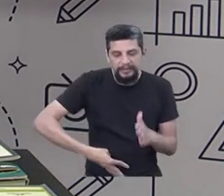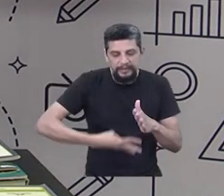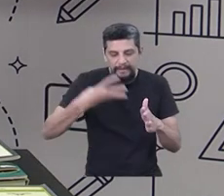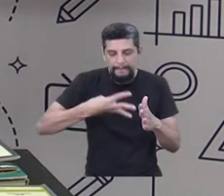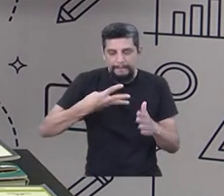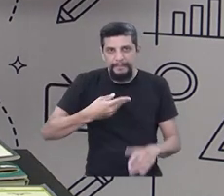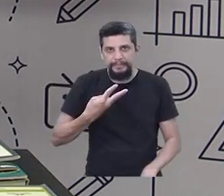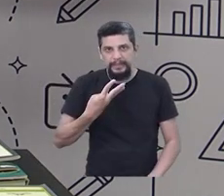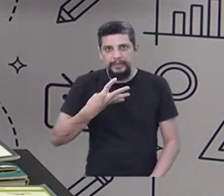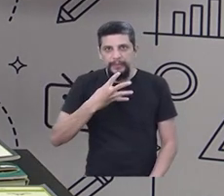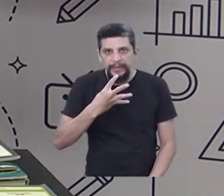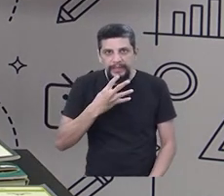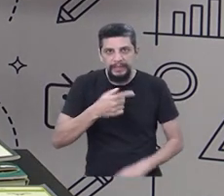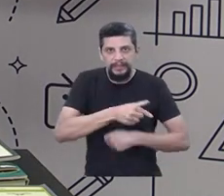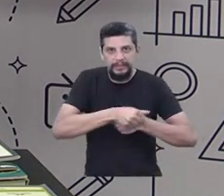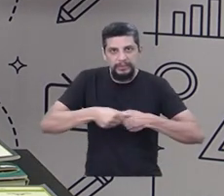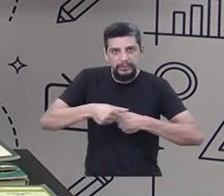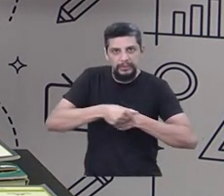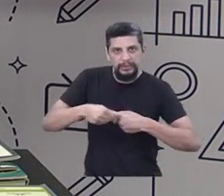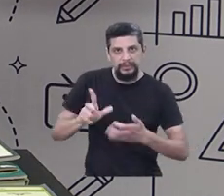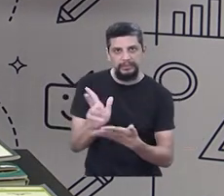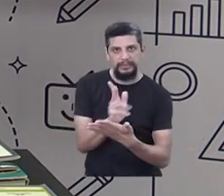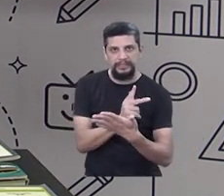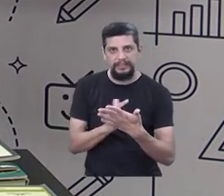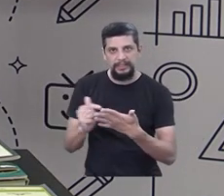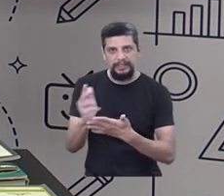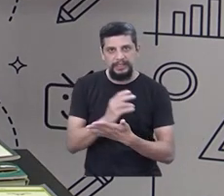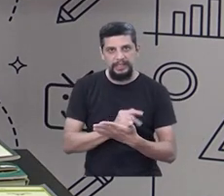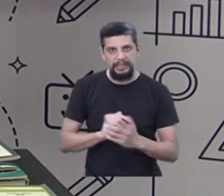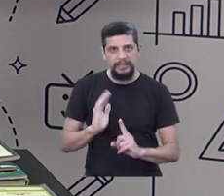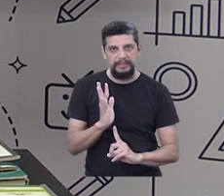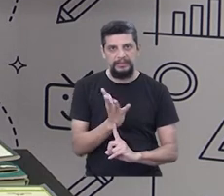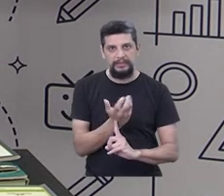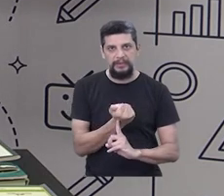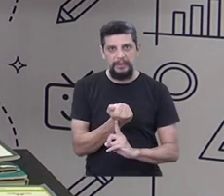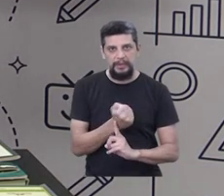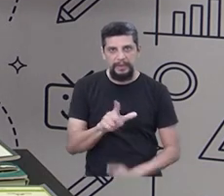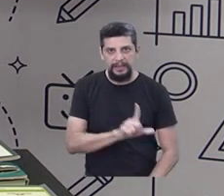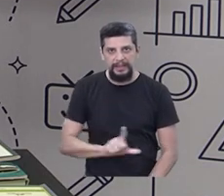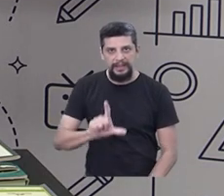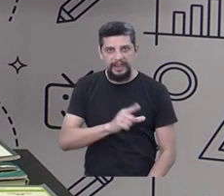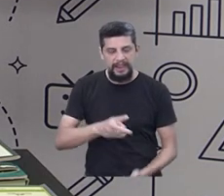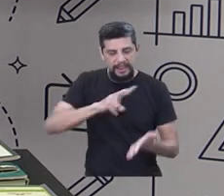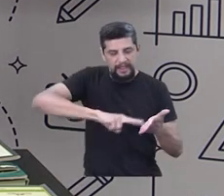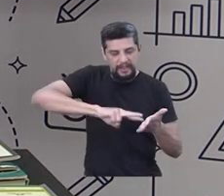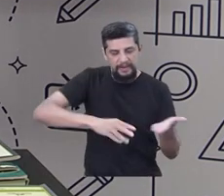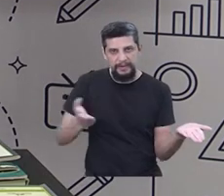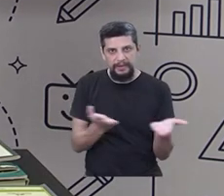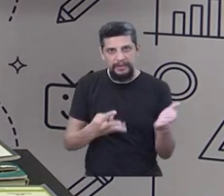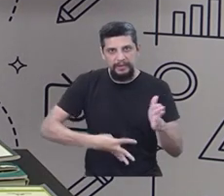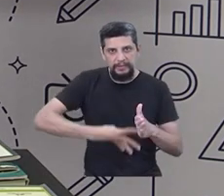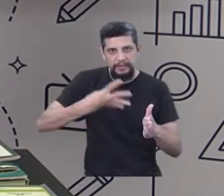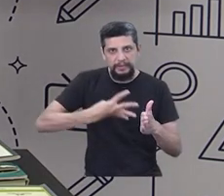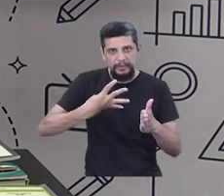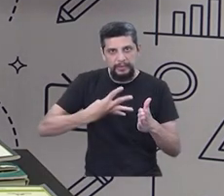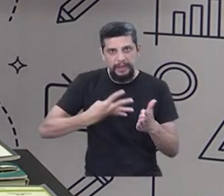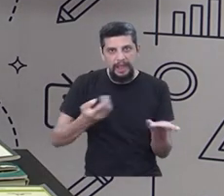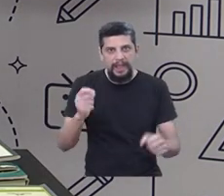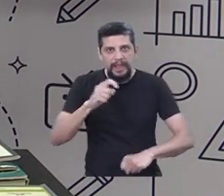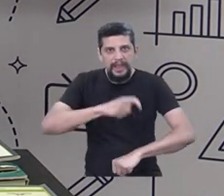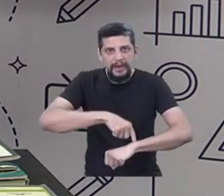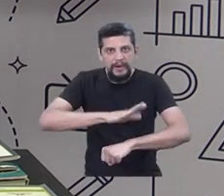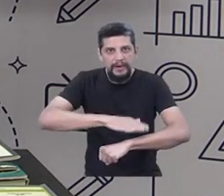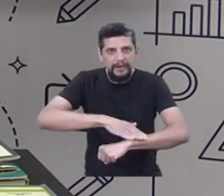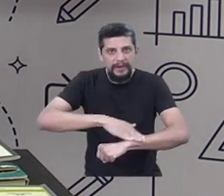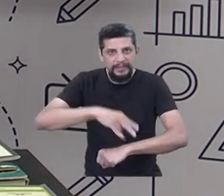nós vamos conhecer o autor e o ilustrador da obra literária que a gente vai ler hoje. E a quarta é